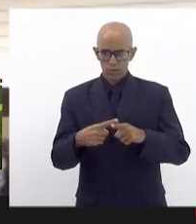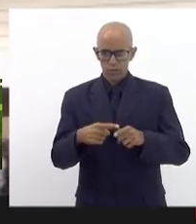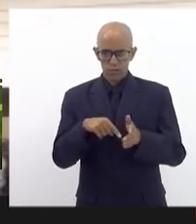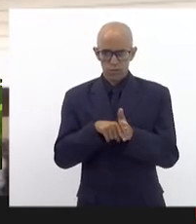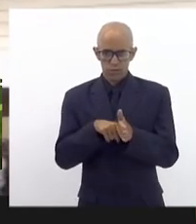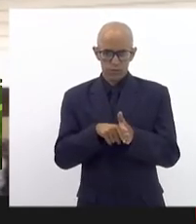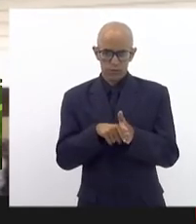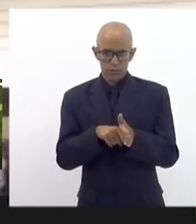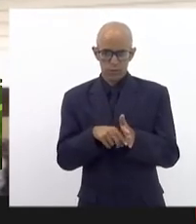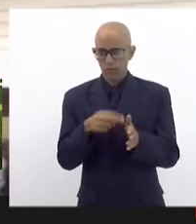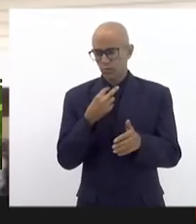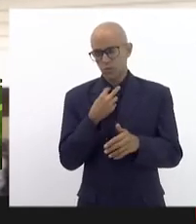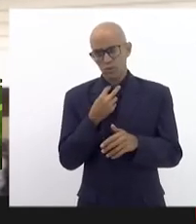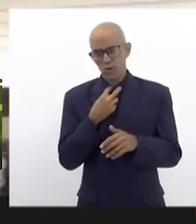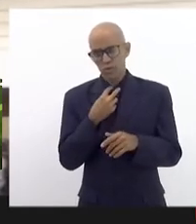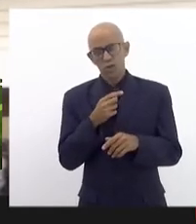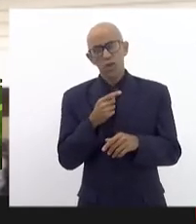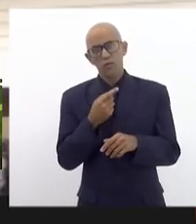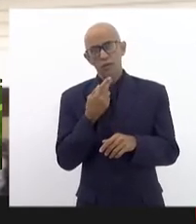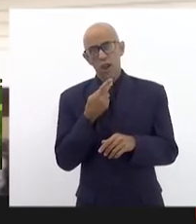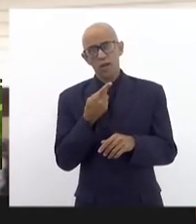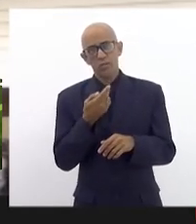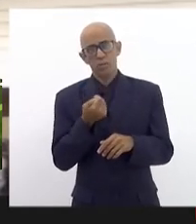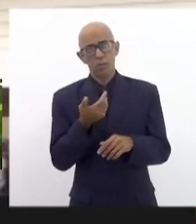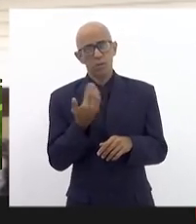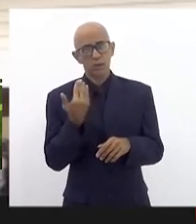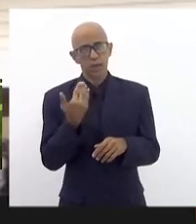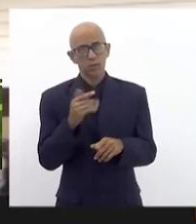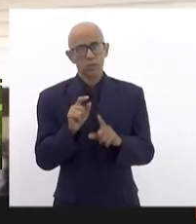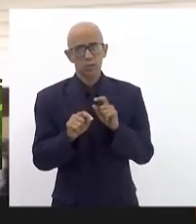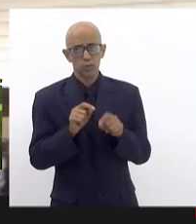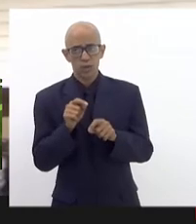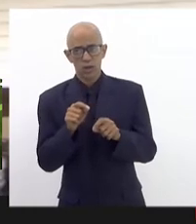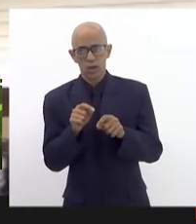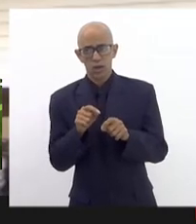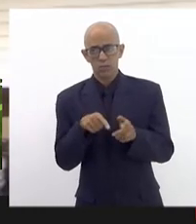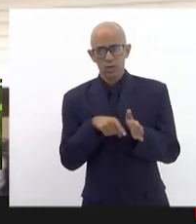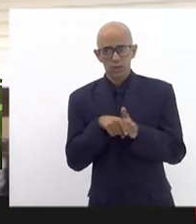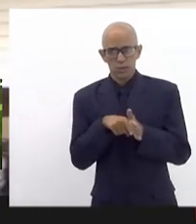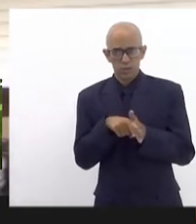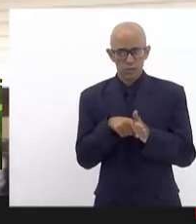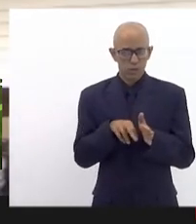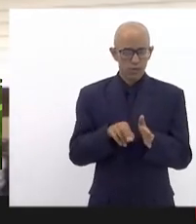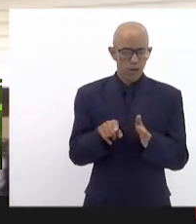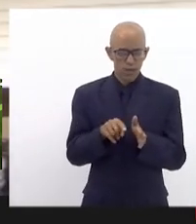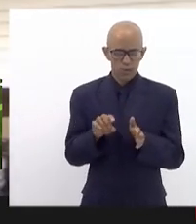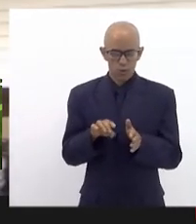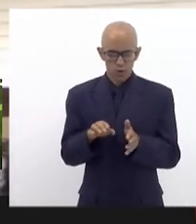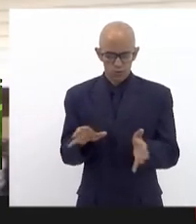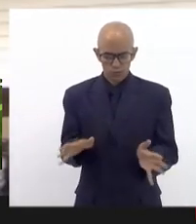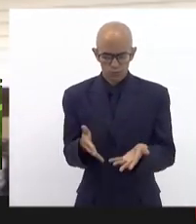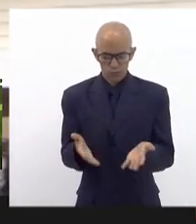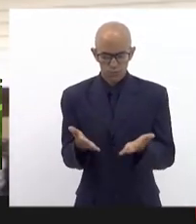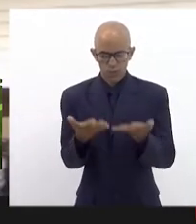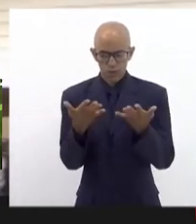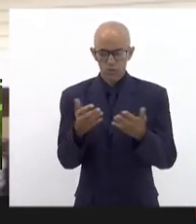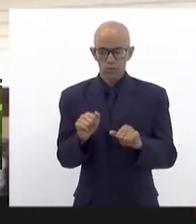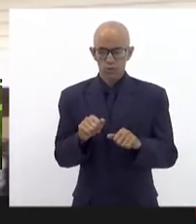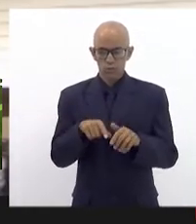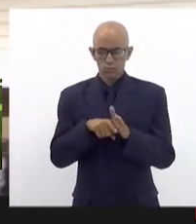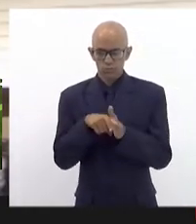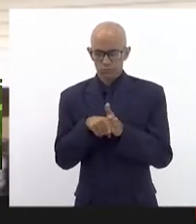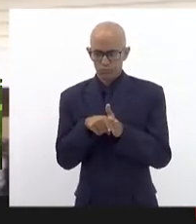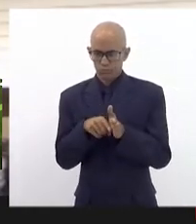eu comentei isso num artigo recente, né, não pode viver em soluço, né, o fomento da pesquisa científica.